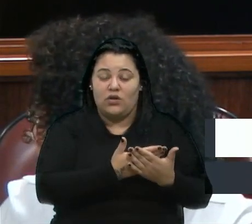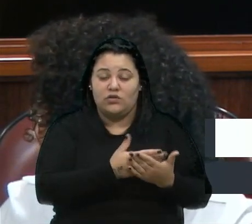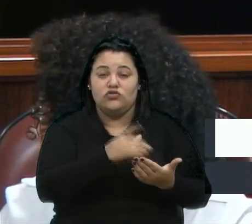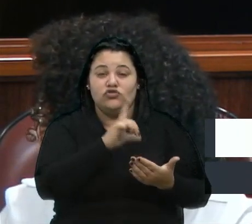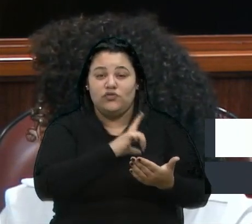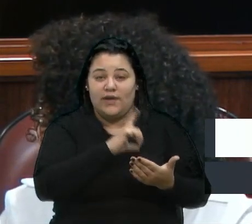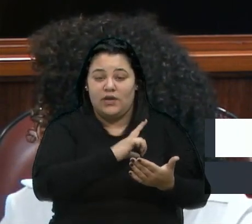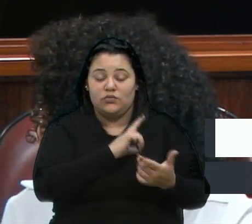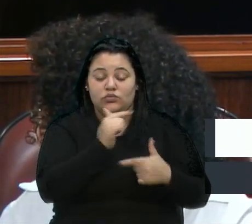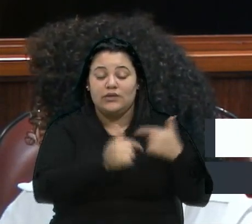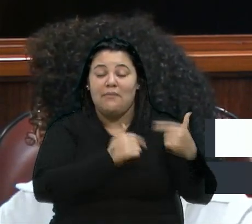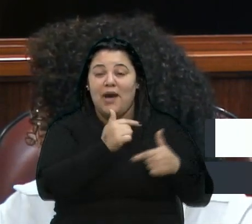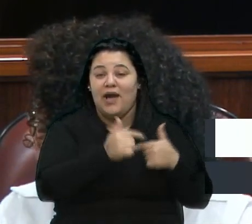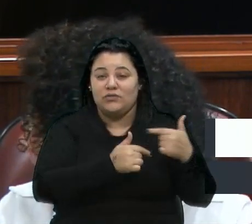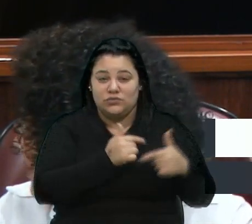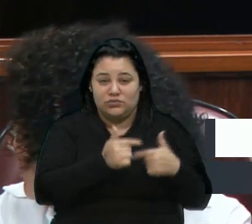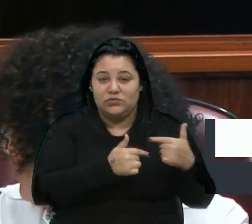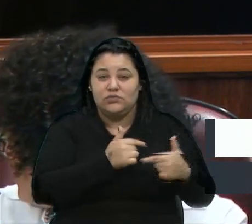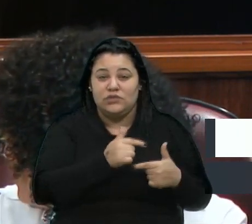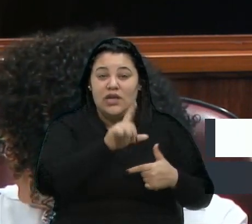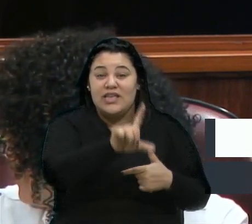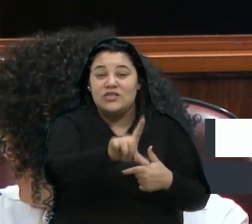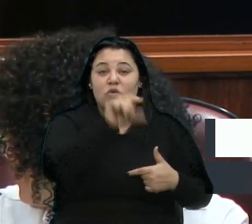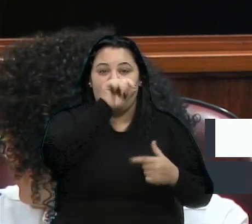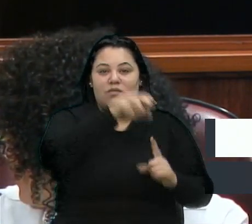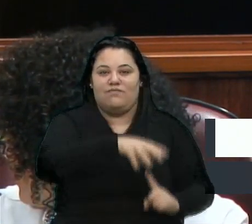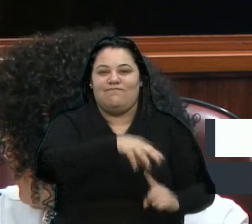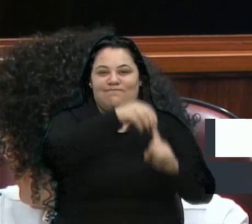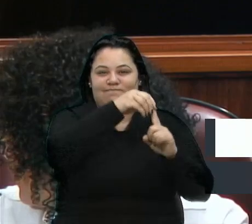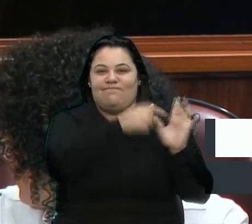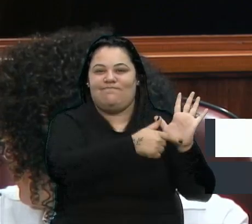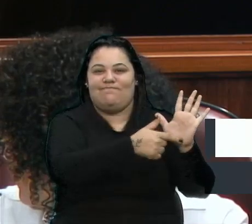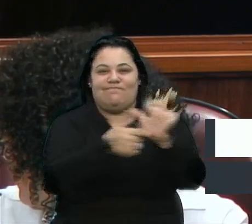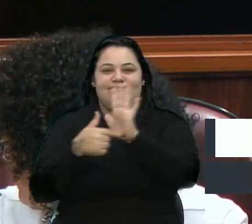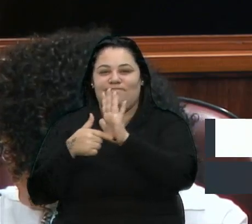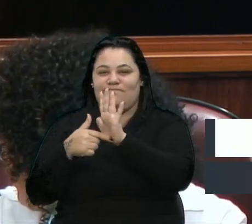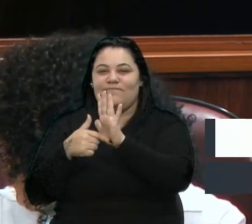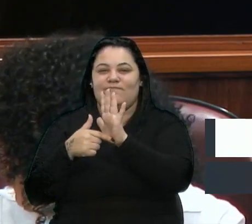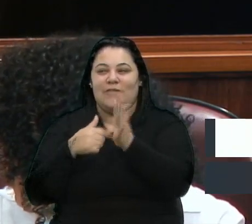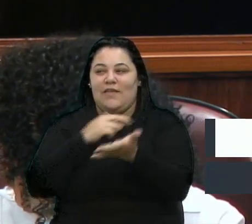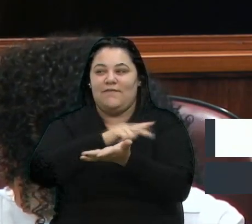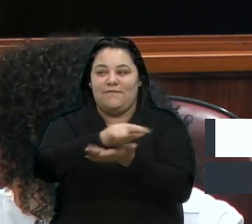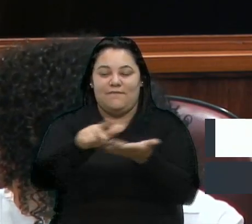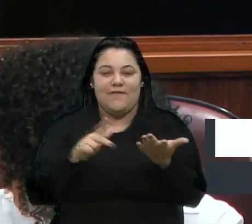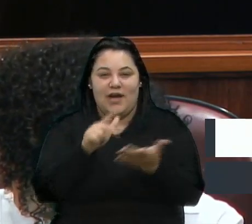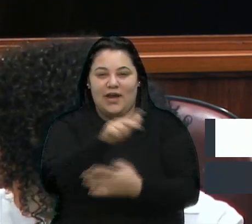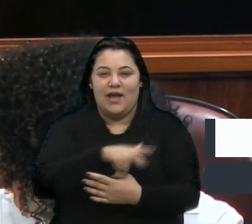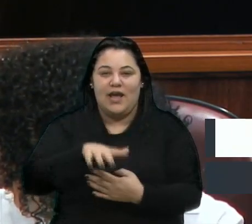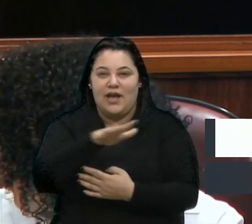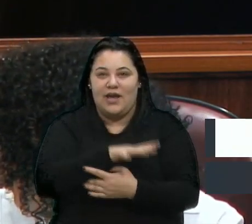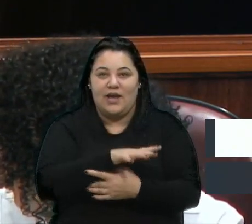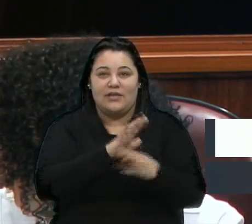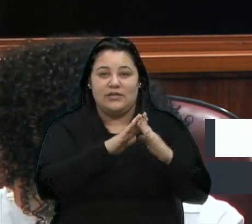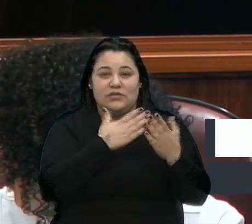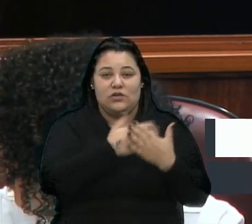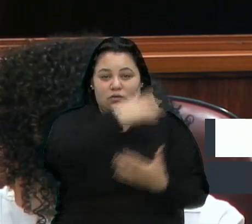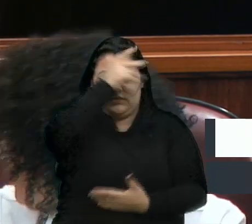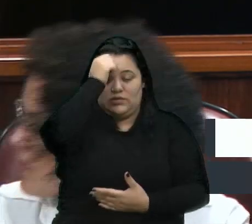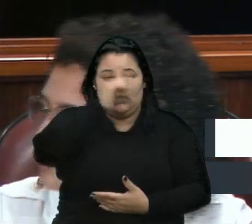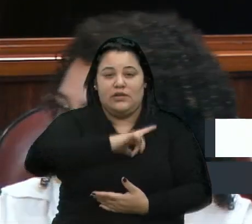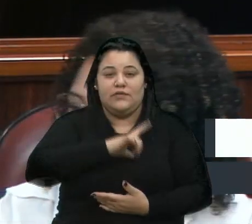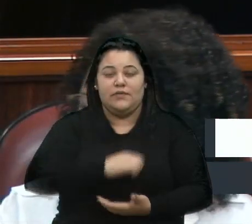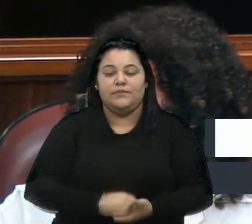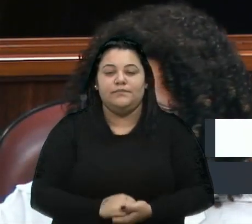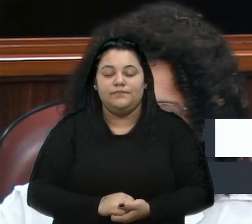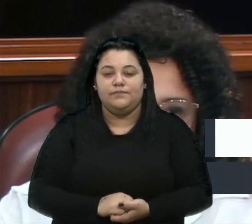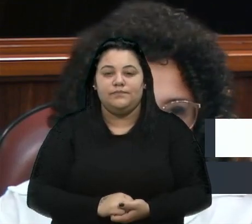tiveram trabalhos selecionados, né? Destaques nas diversas categorias. Das escolas municipais, então, a